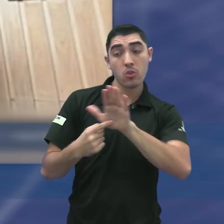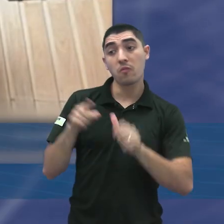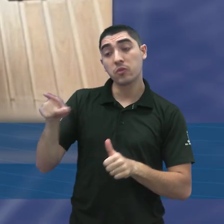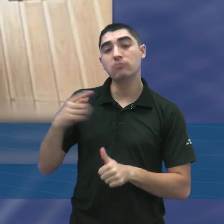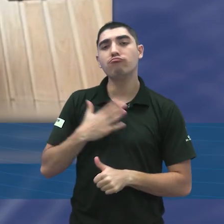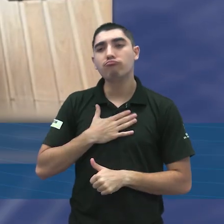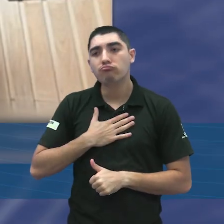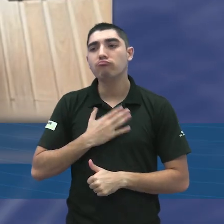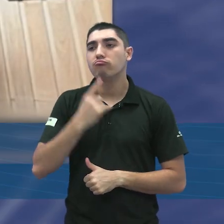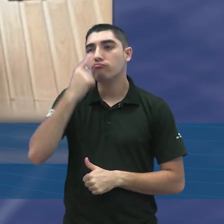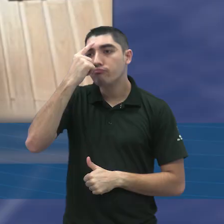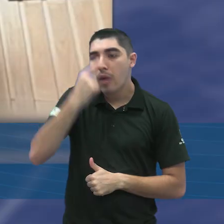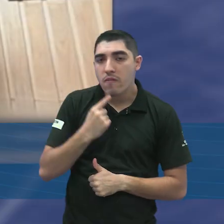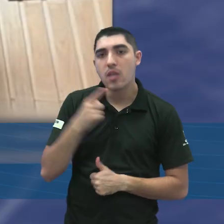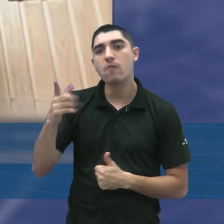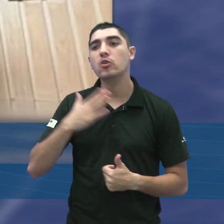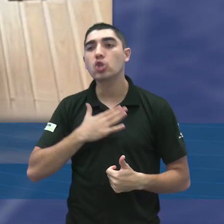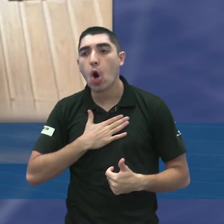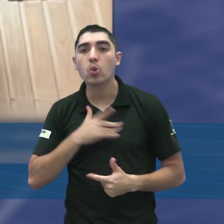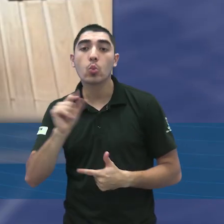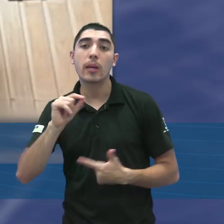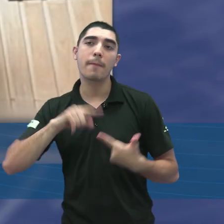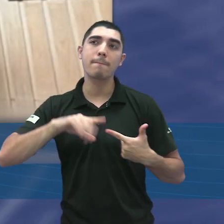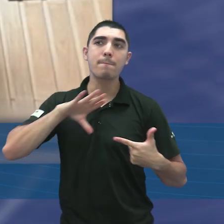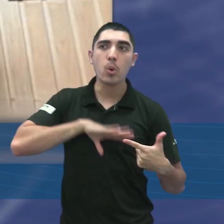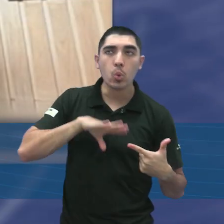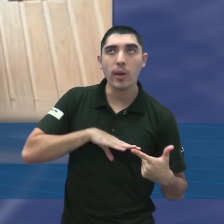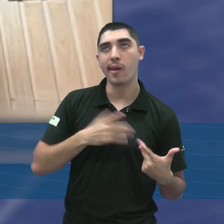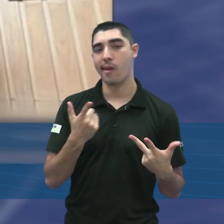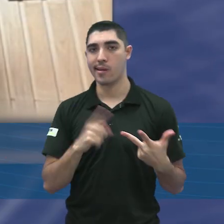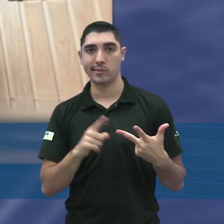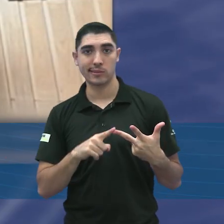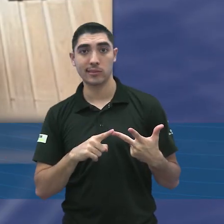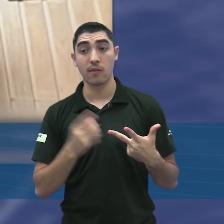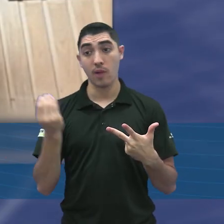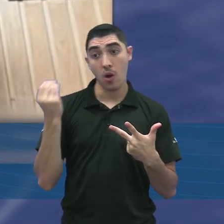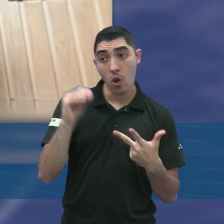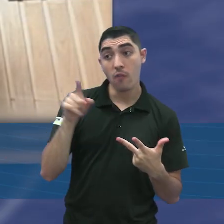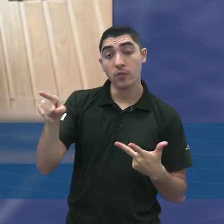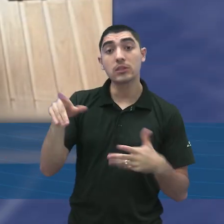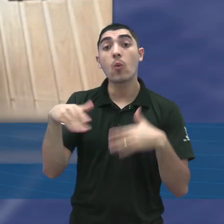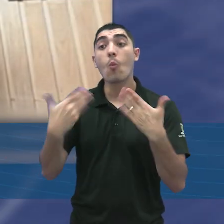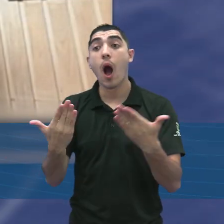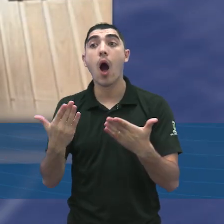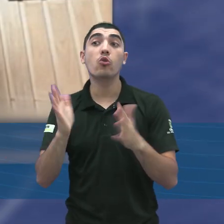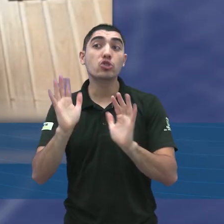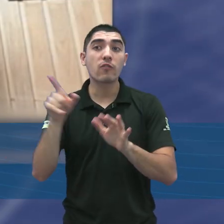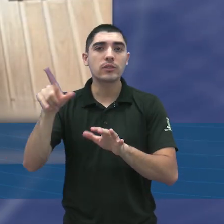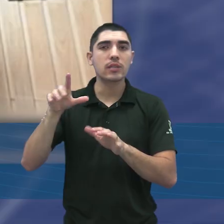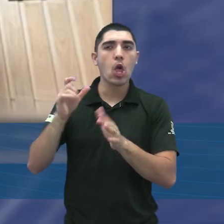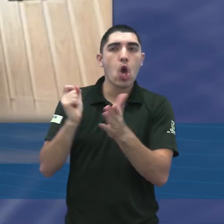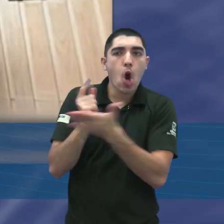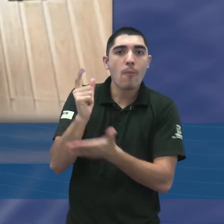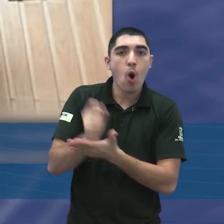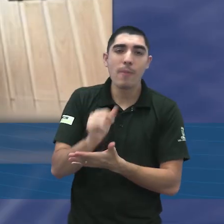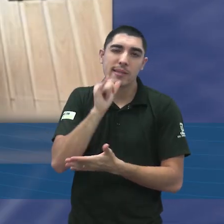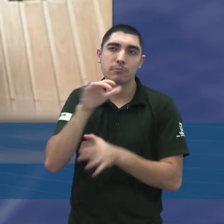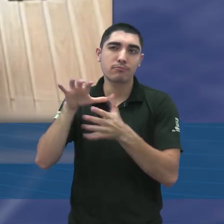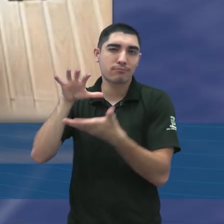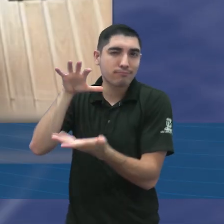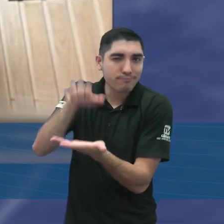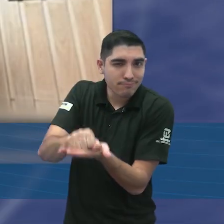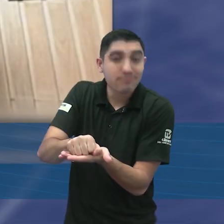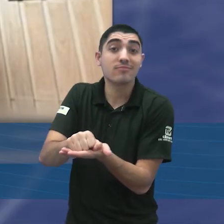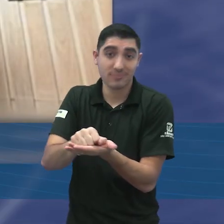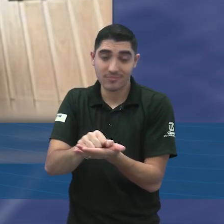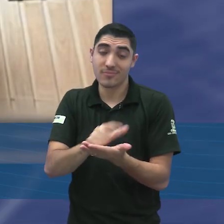de preferência, se você gosta do site em inglês ou em português. Ele vai registrar o seu carrinho de compra, se for o caso de ser um e-commerce, né? Vai